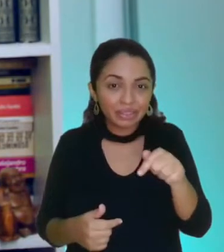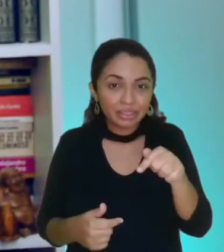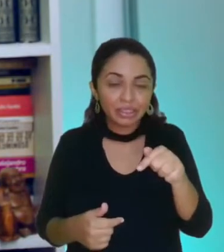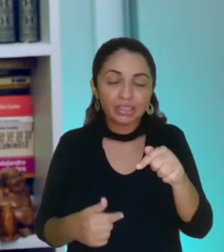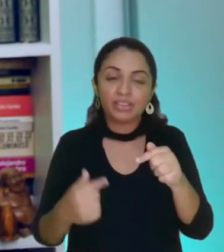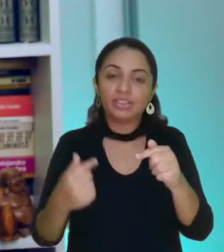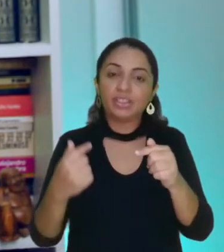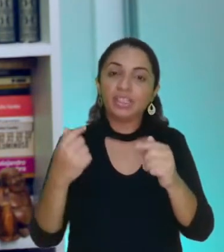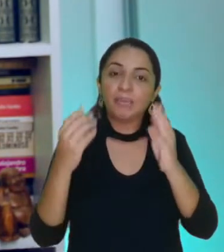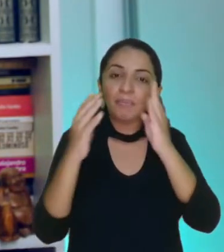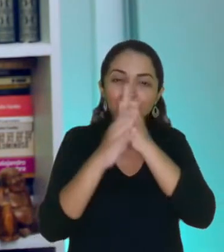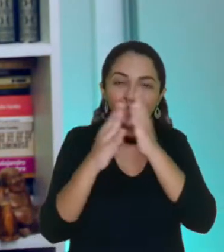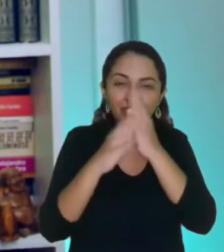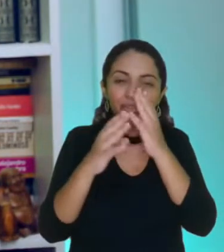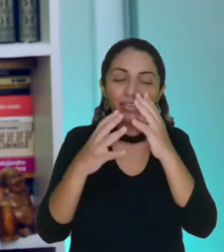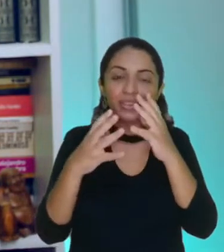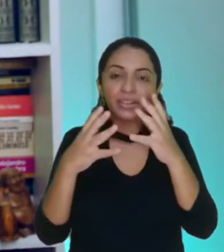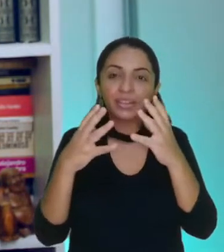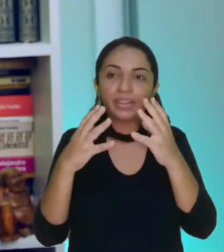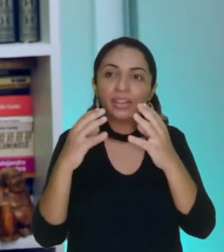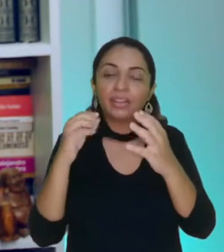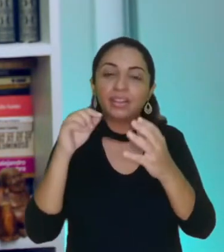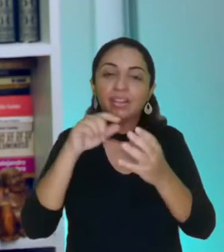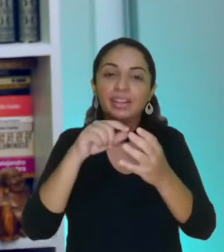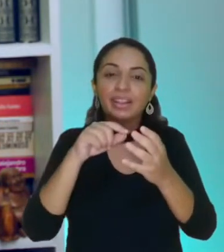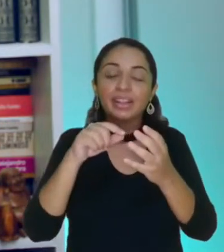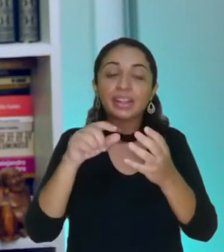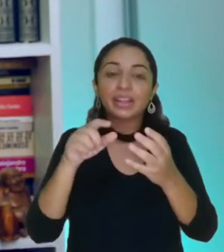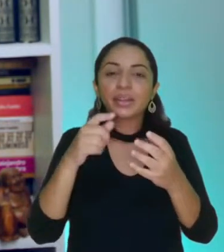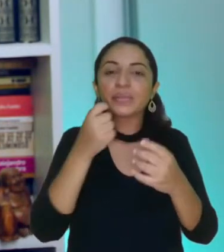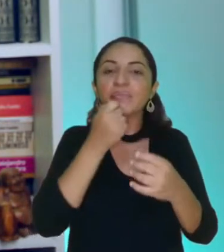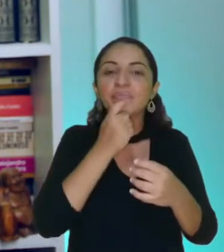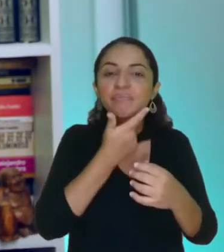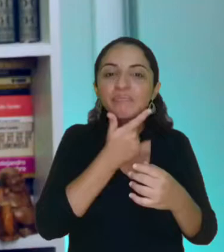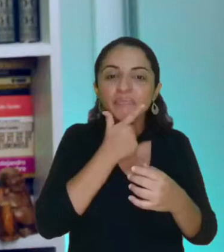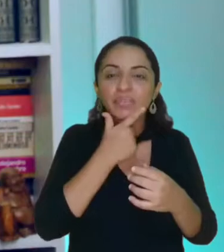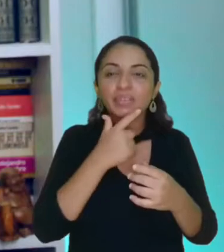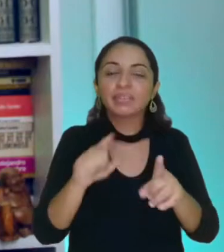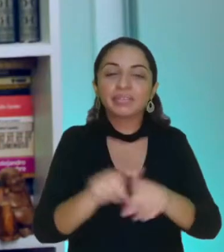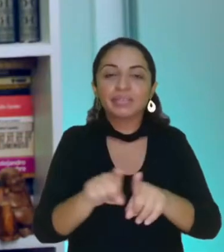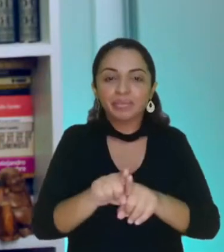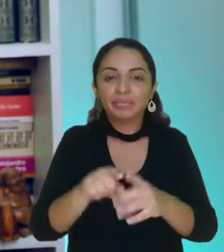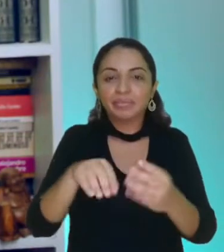Mistério, suspense e humor apresenta a extraordinária figura de Super, um